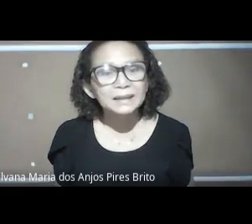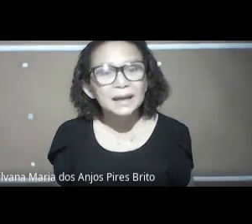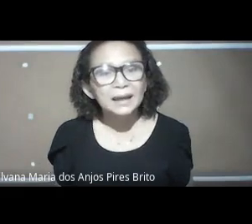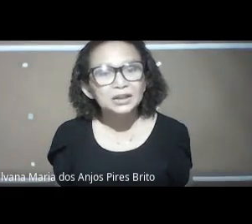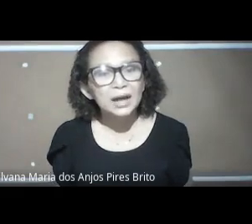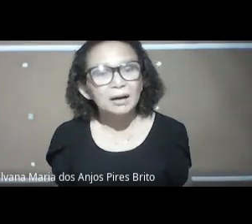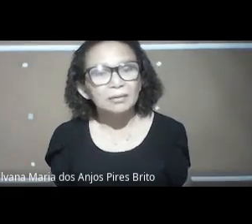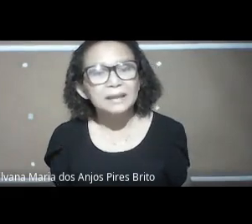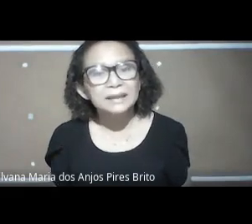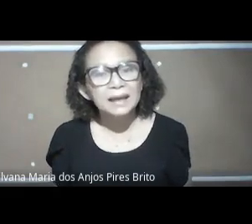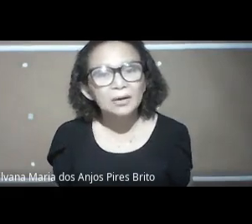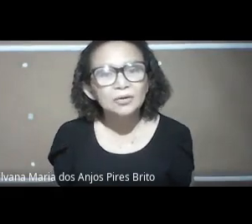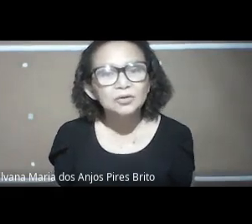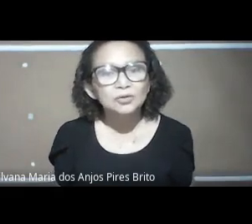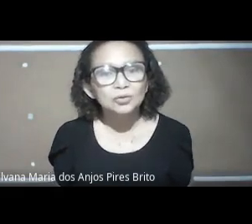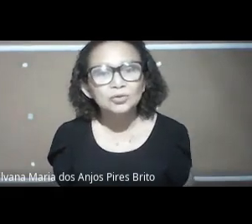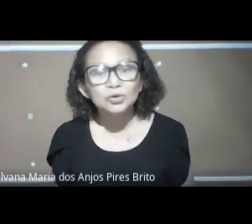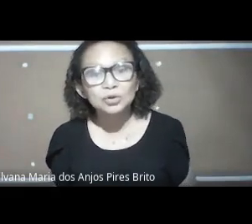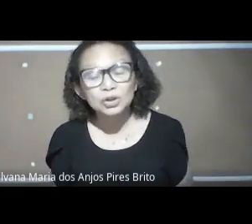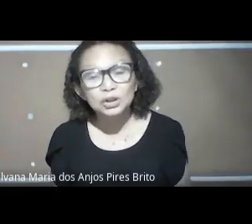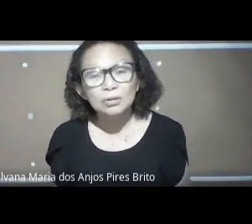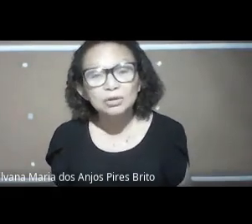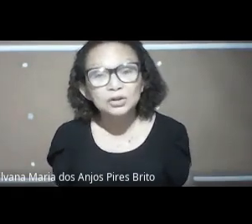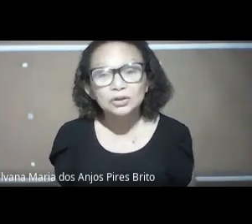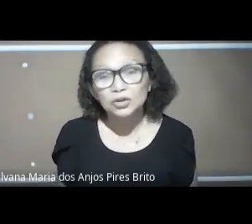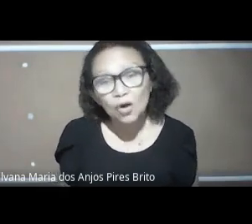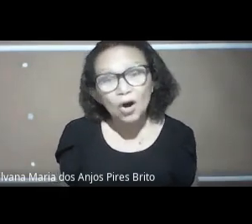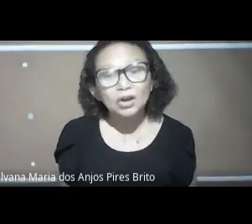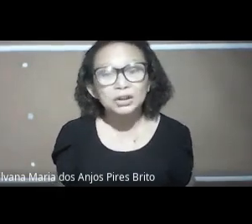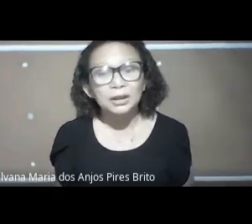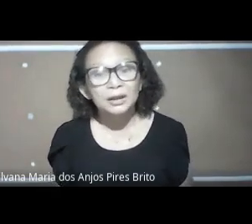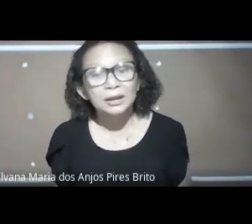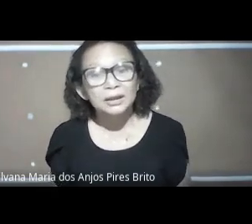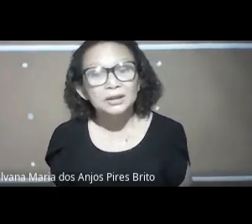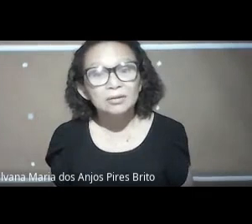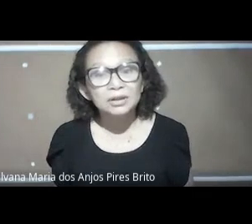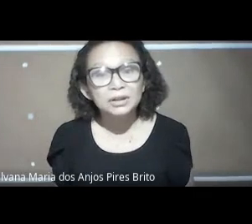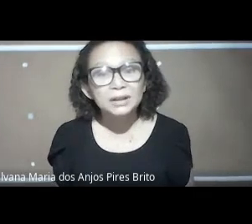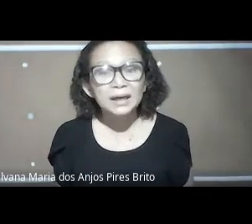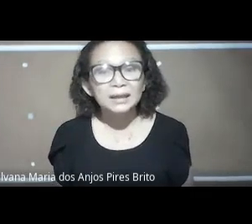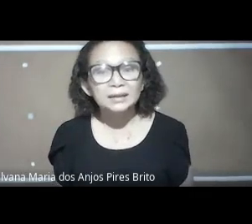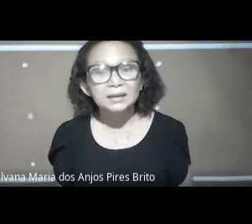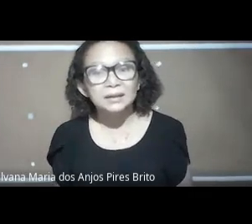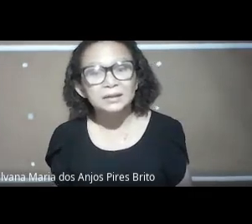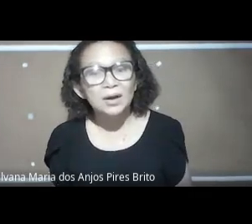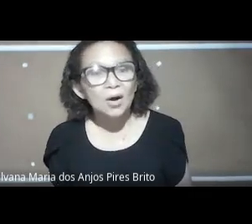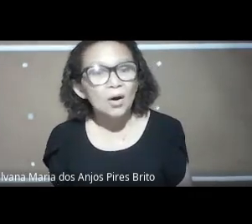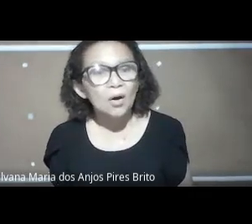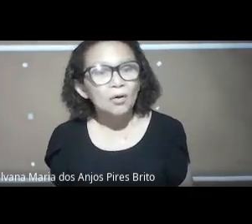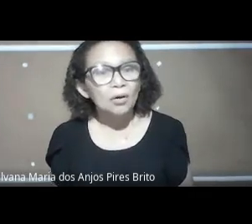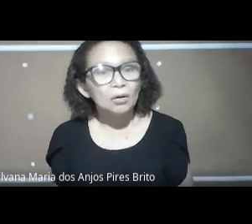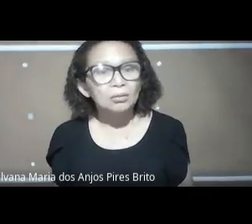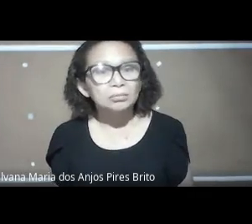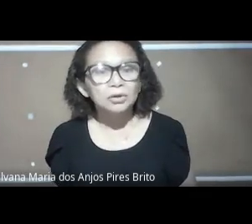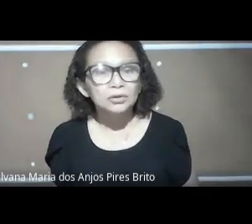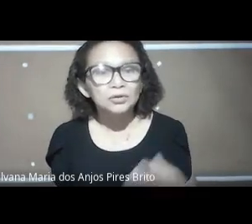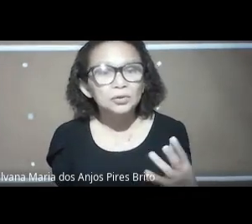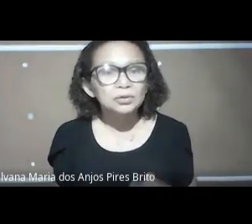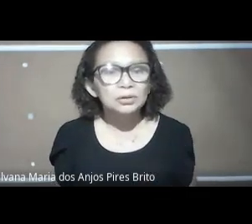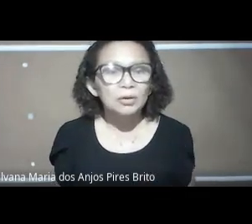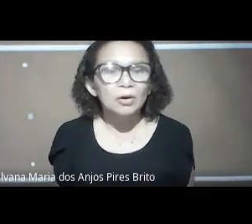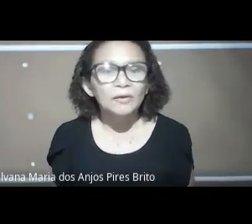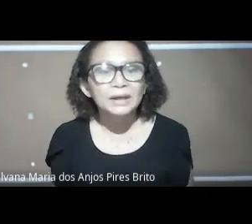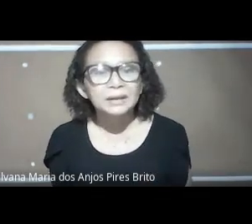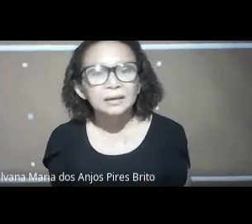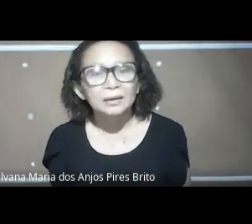é uma sala de aula, uma sala com surdos, os surdos estão de costa, estão distantes, ou com muitos